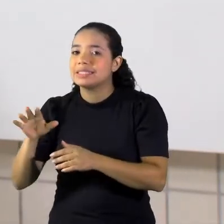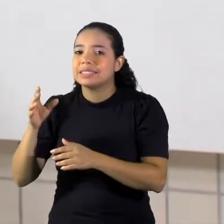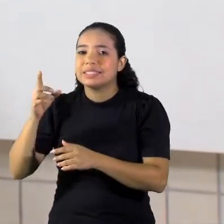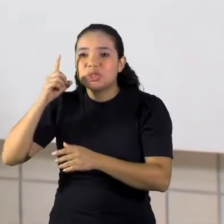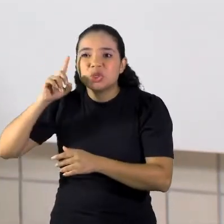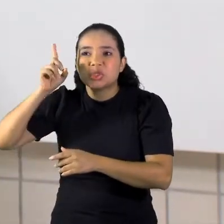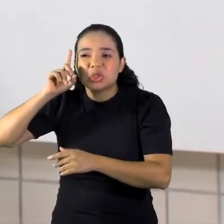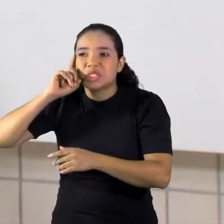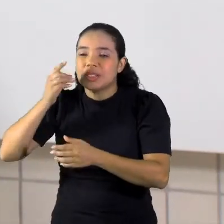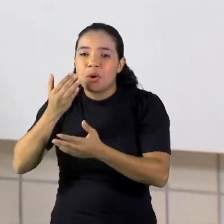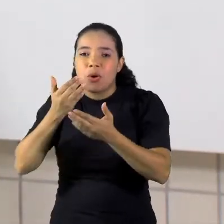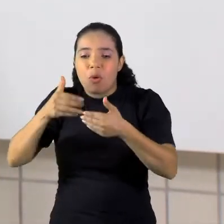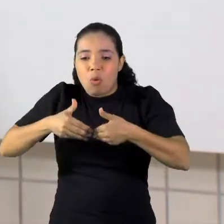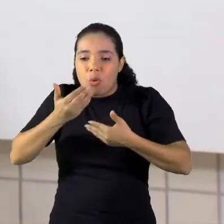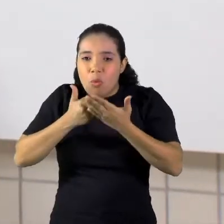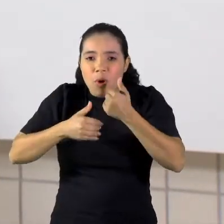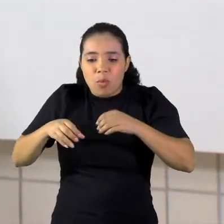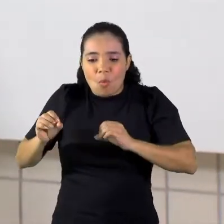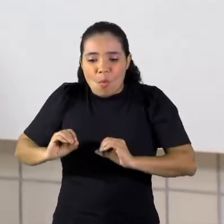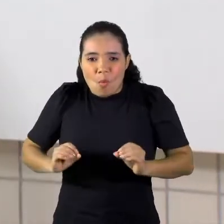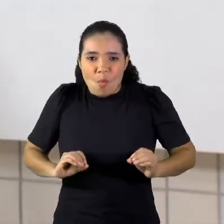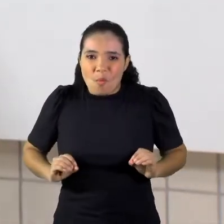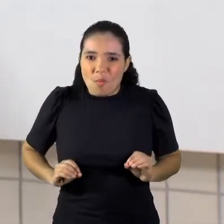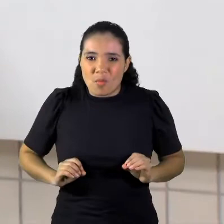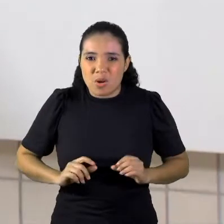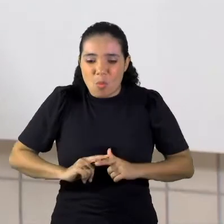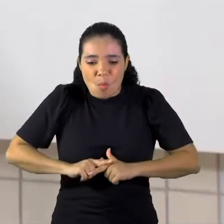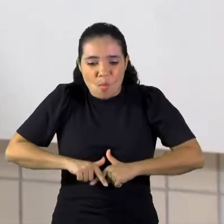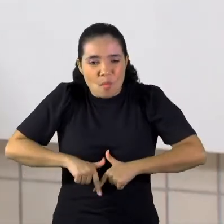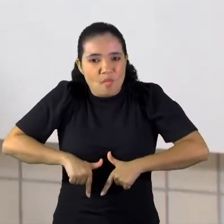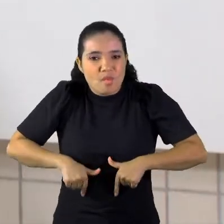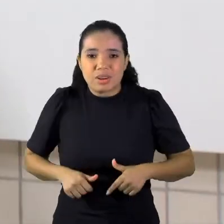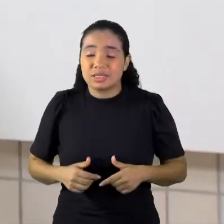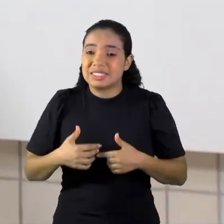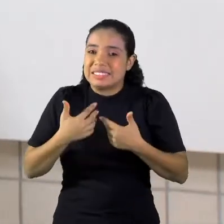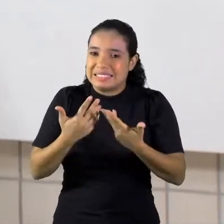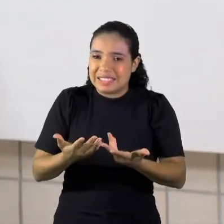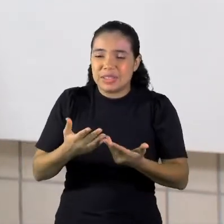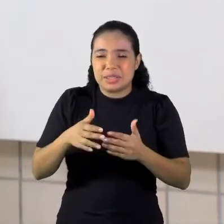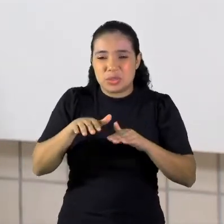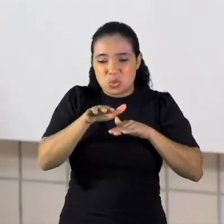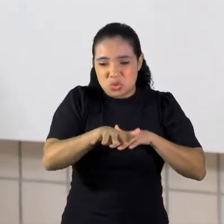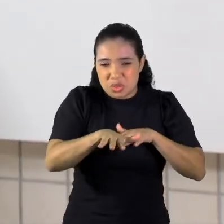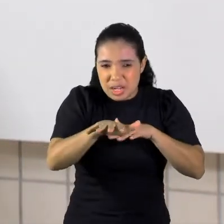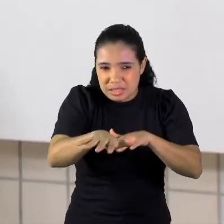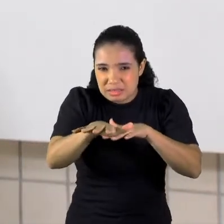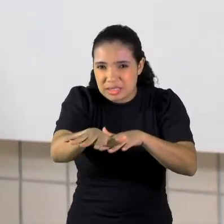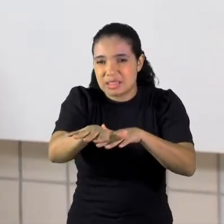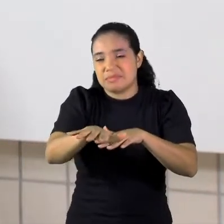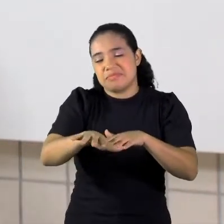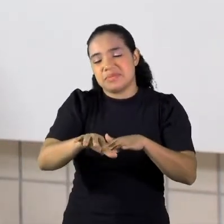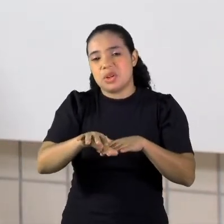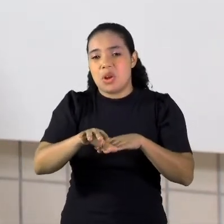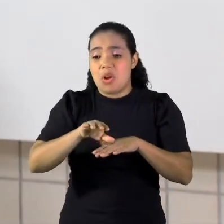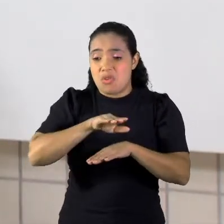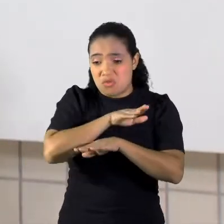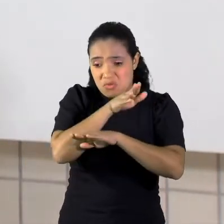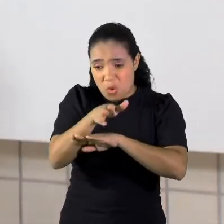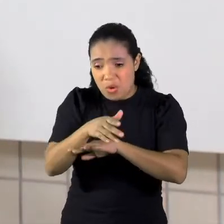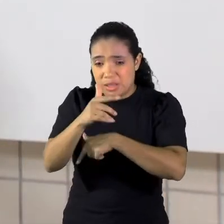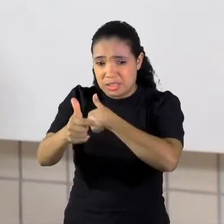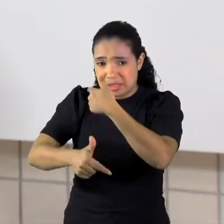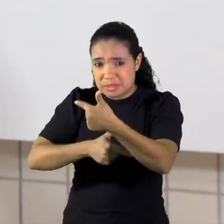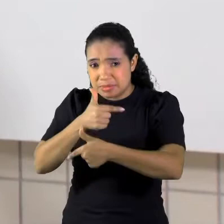extremamente difícil, rude, cruel. Porém, o exército, que foi a força de paz ou as missões de paz,